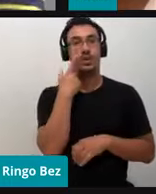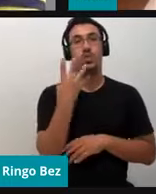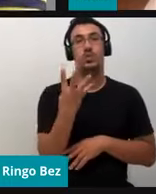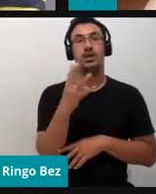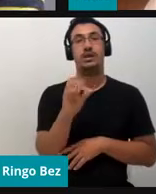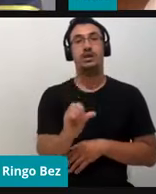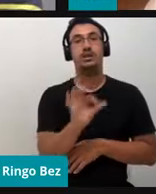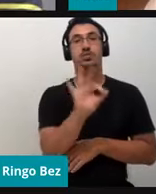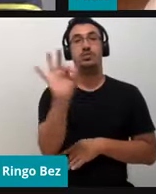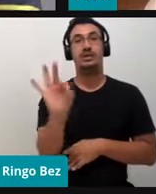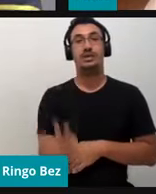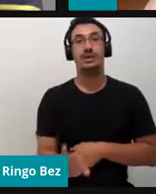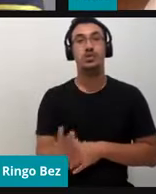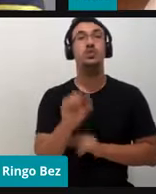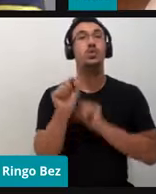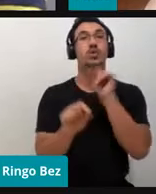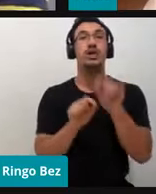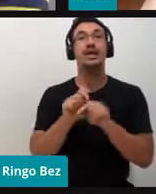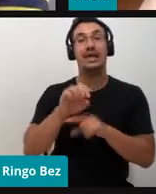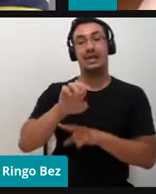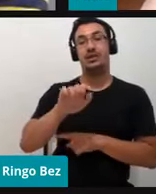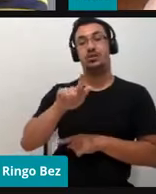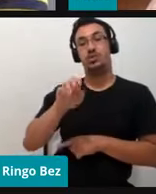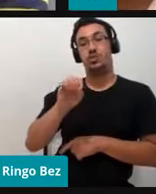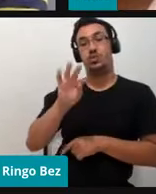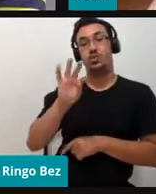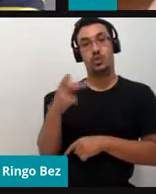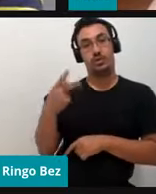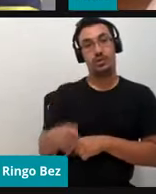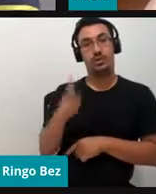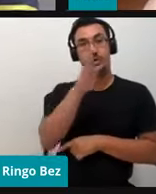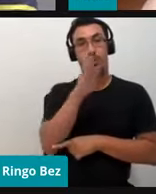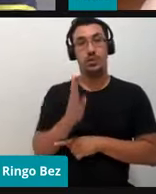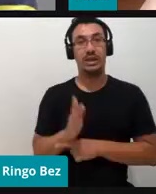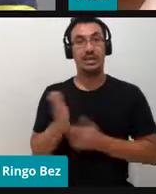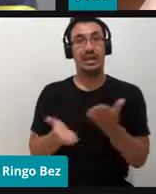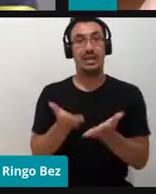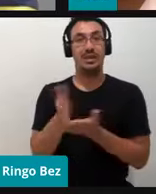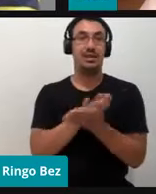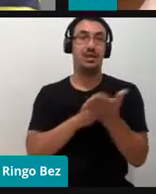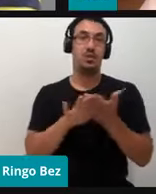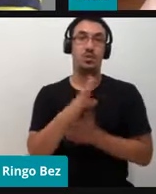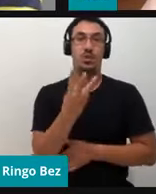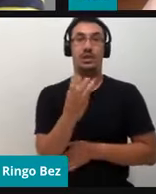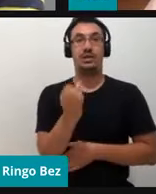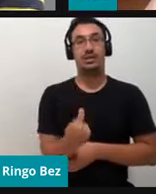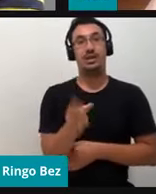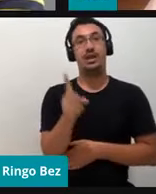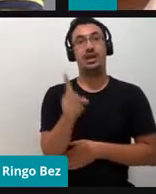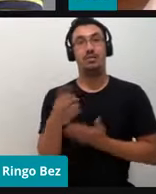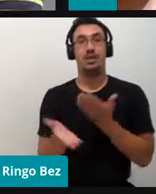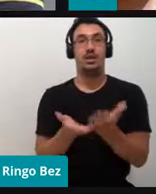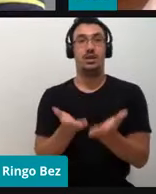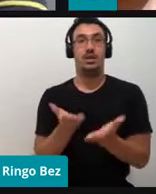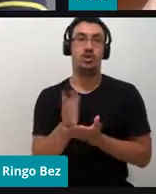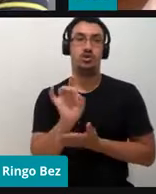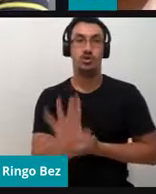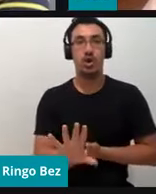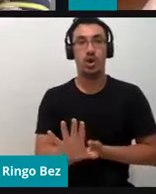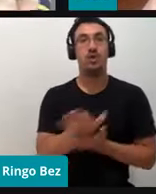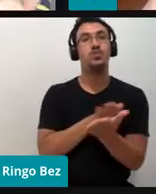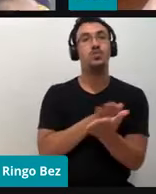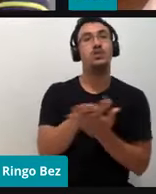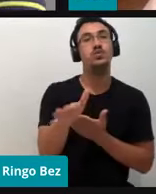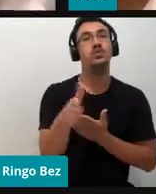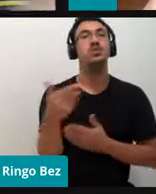46% do volume gerado de esgoto no país tratado. 46% é tratado. E o resto? O